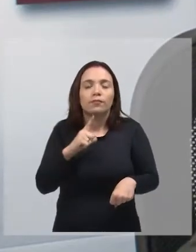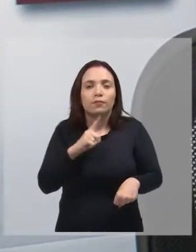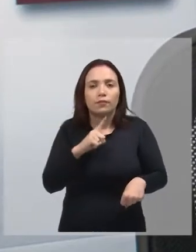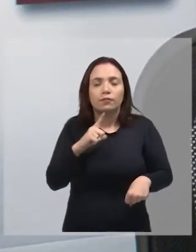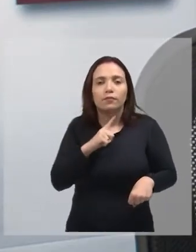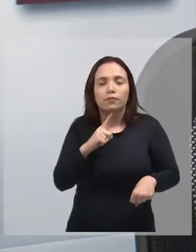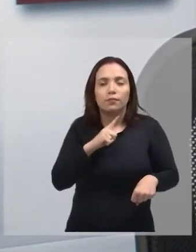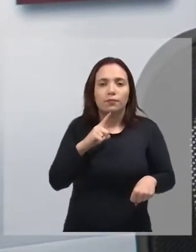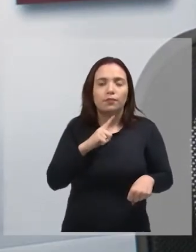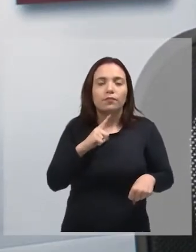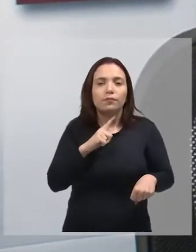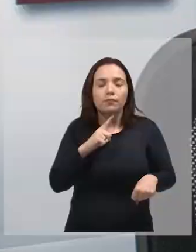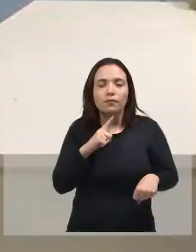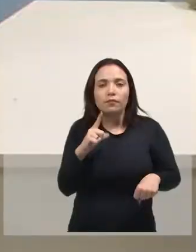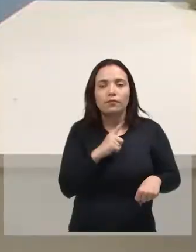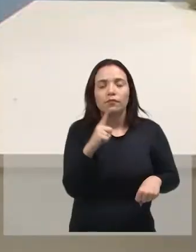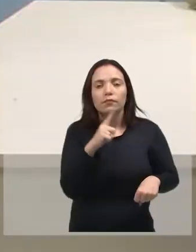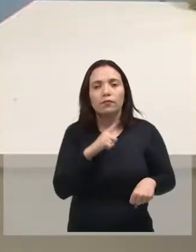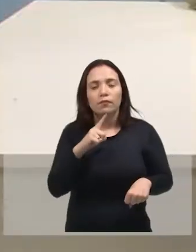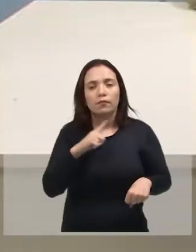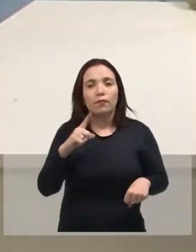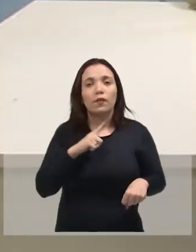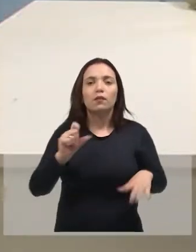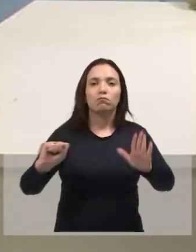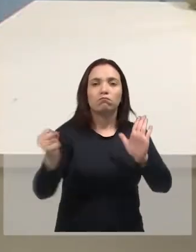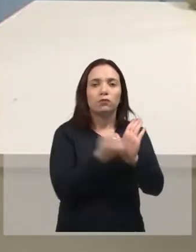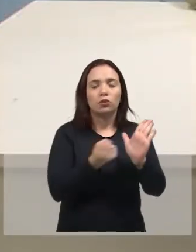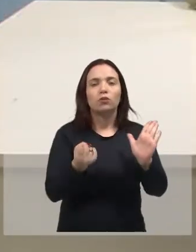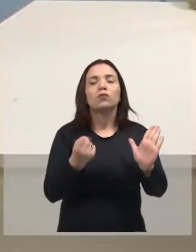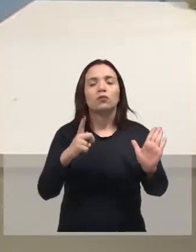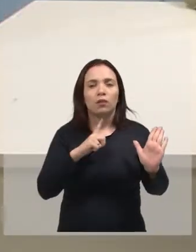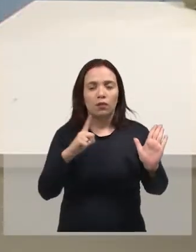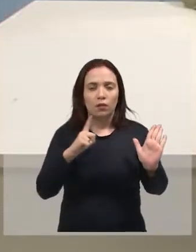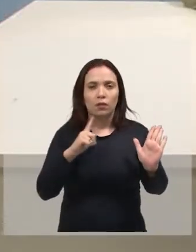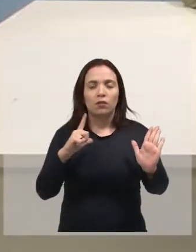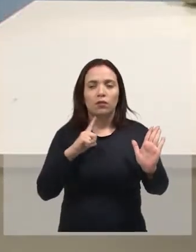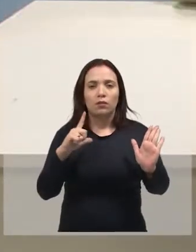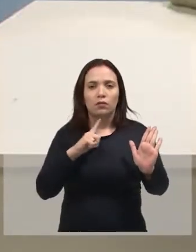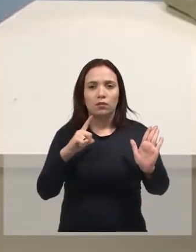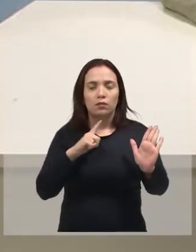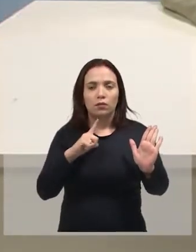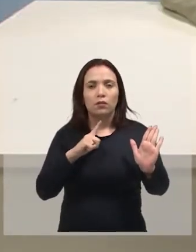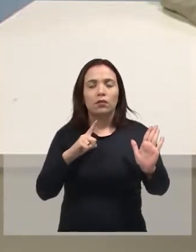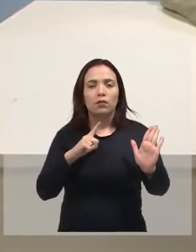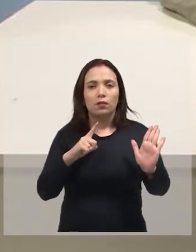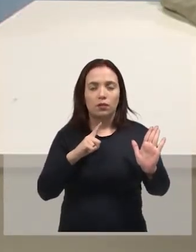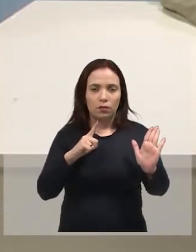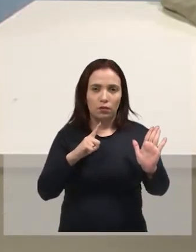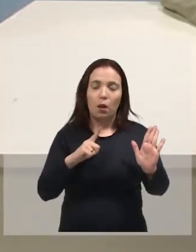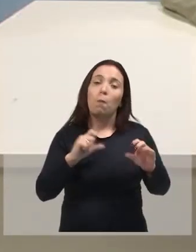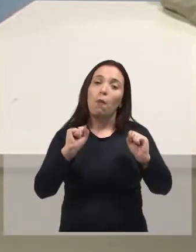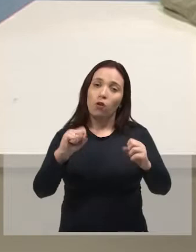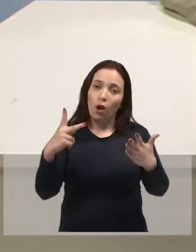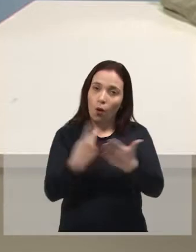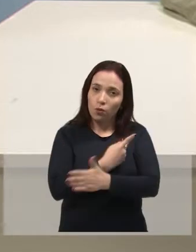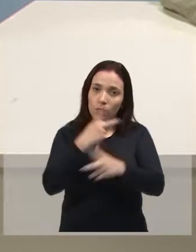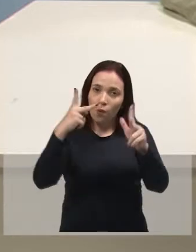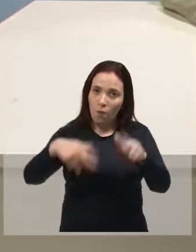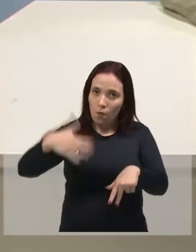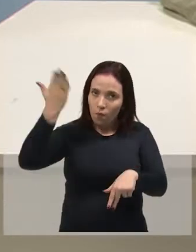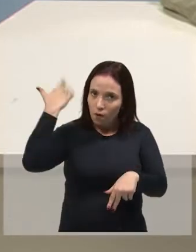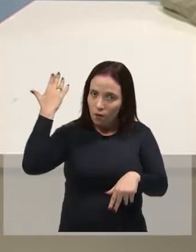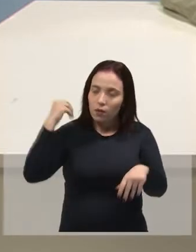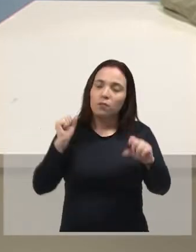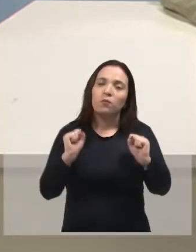A história, ela conta, né? Ela conta... Ela é cíclica. Então, sim, o raio pode cair a segunda vez no mesmo canto. Há